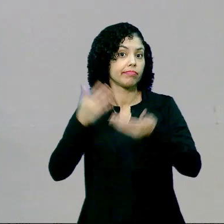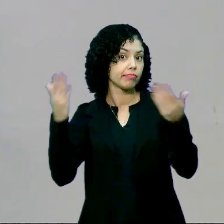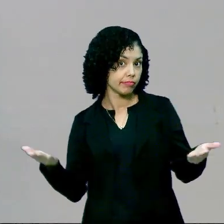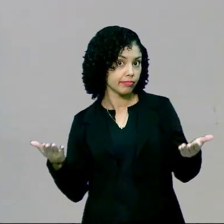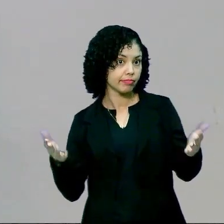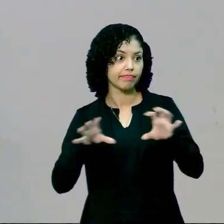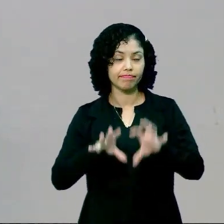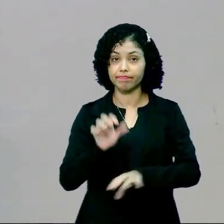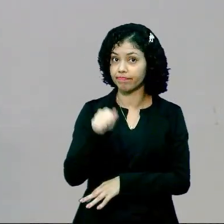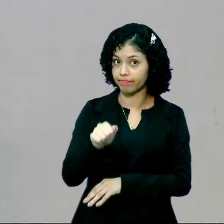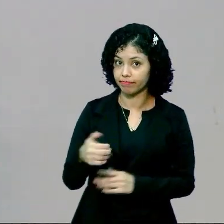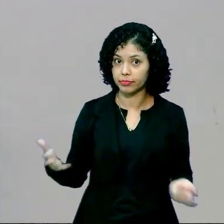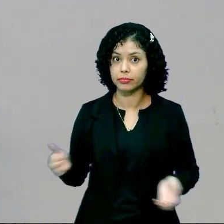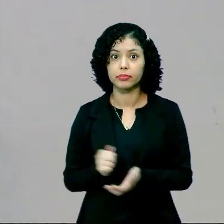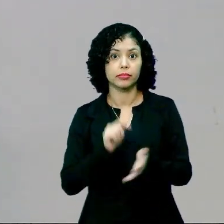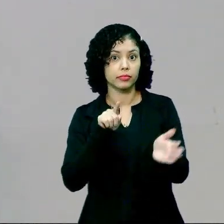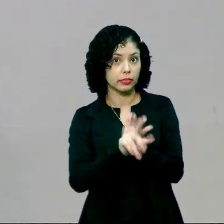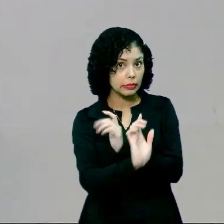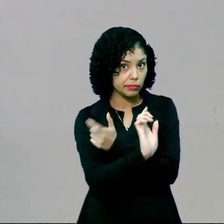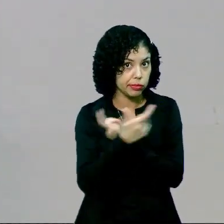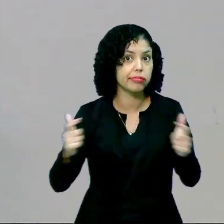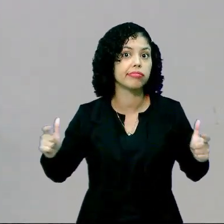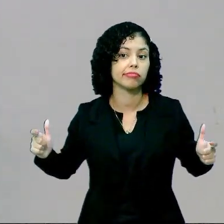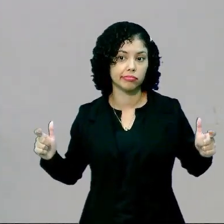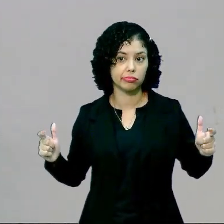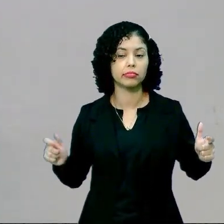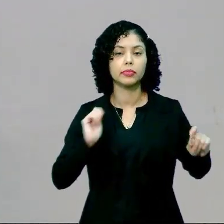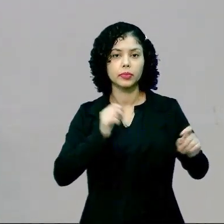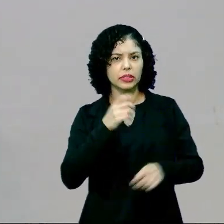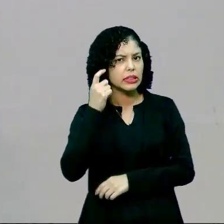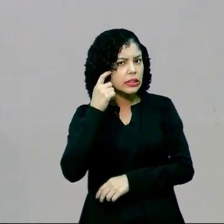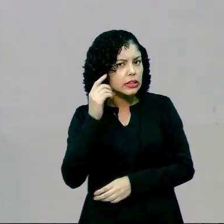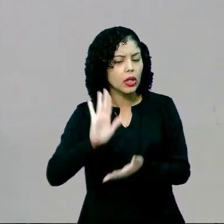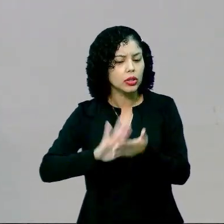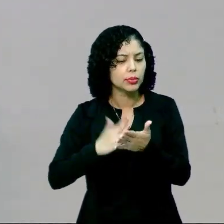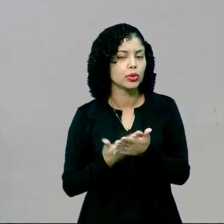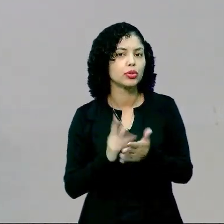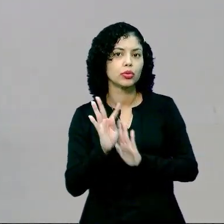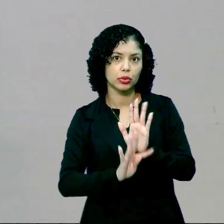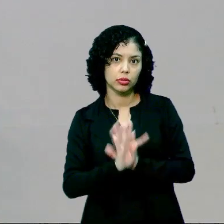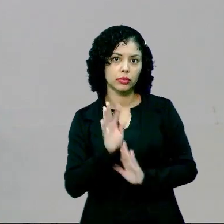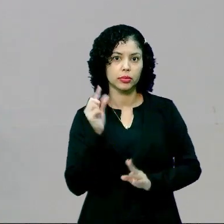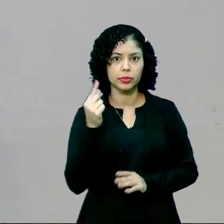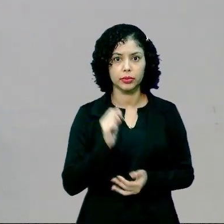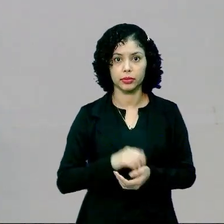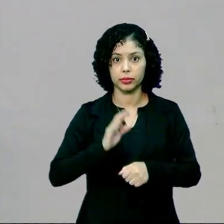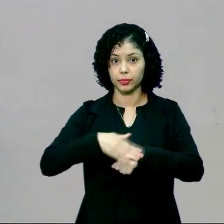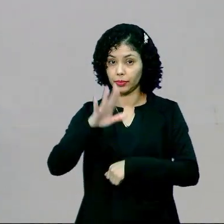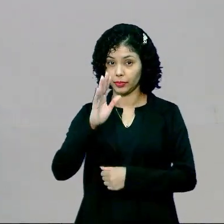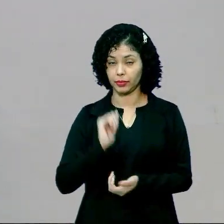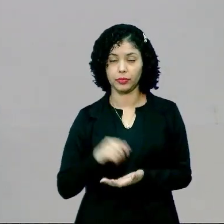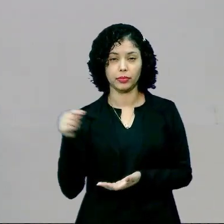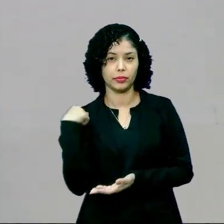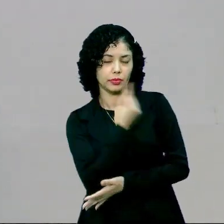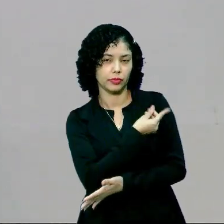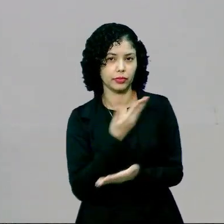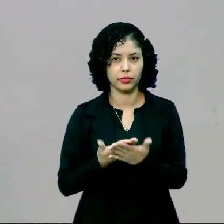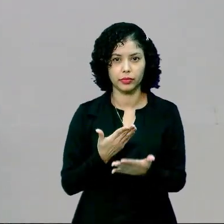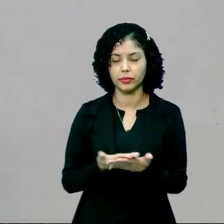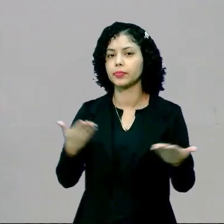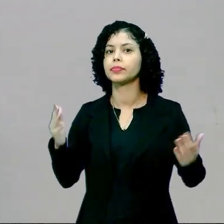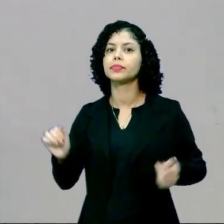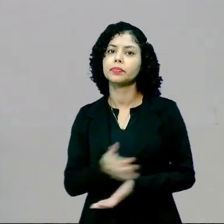pessoal é assim mesmo Enem questões são grandes exige um pouquinho de Interpretação da gente mas questão com a nossa aula de hoje